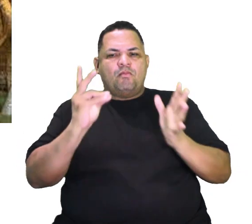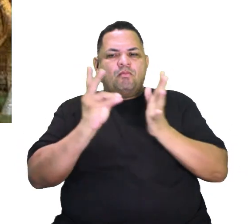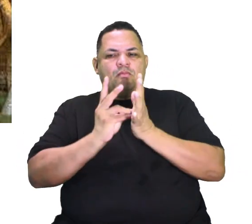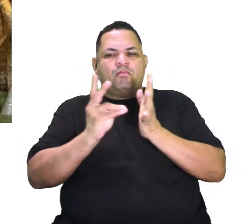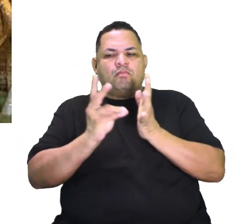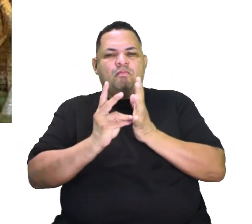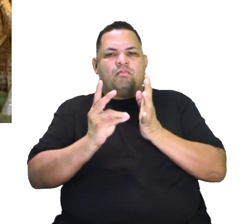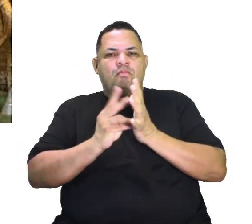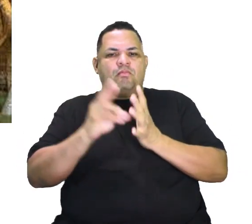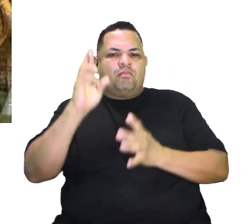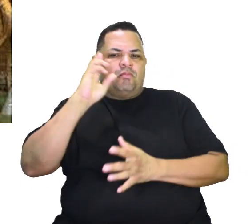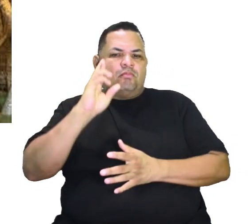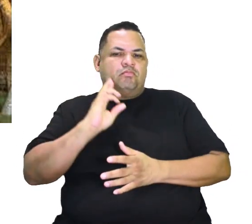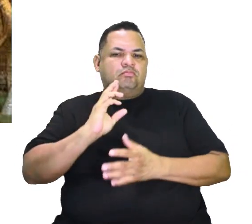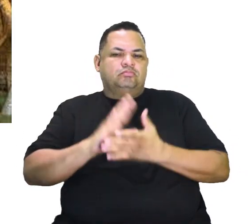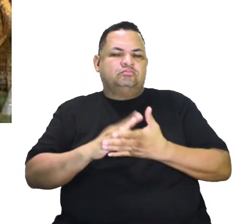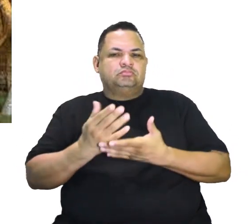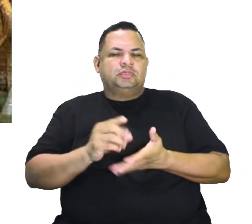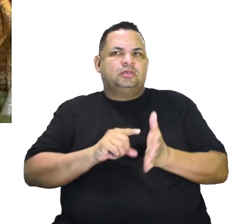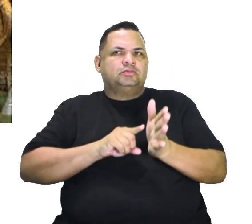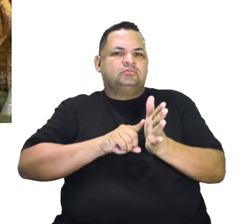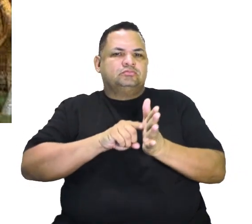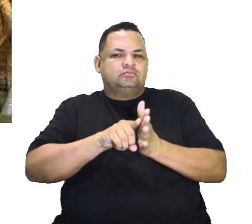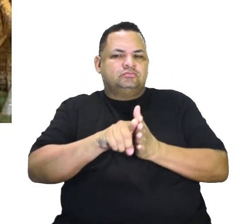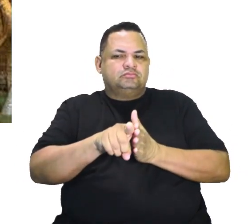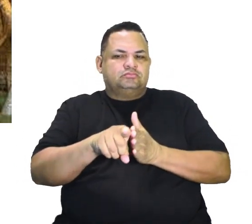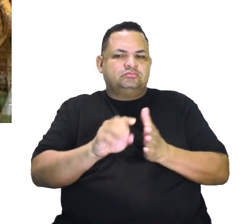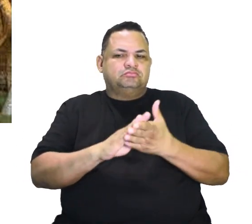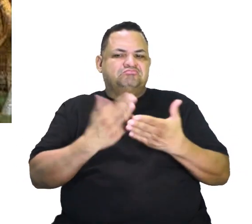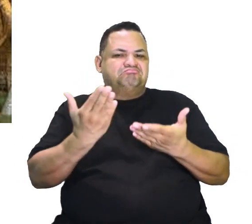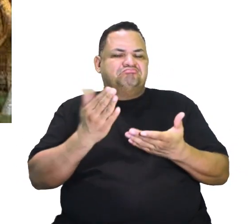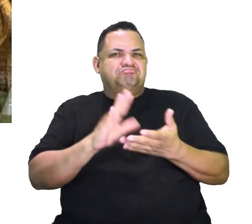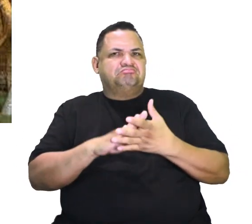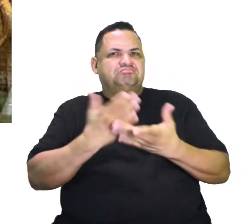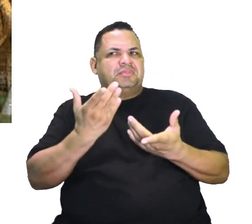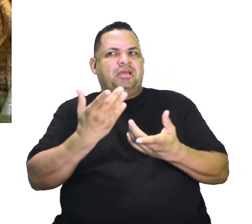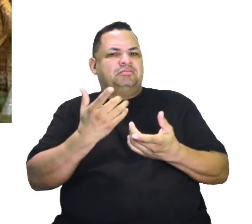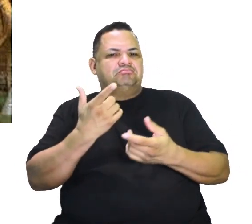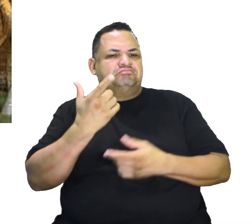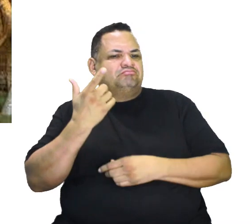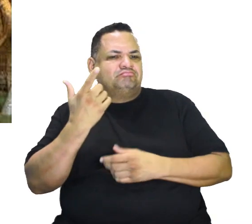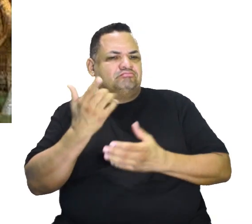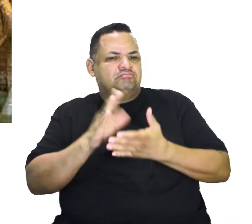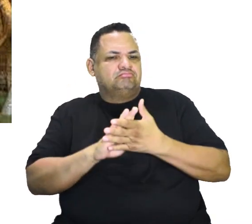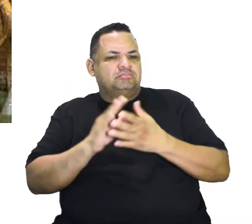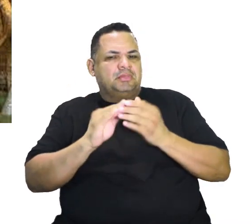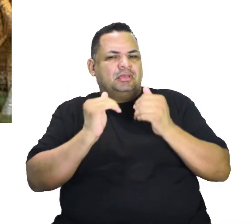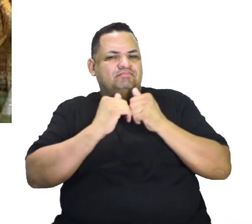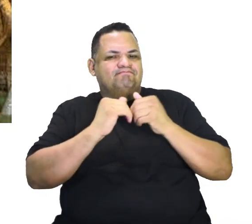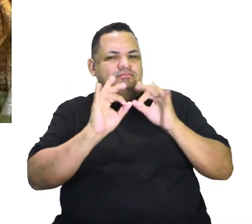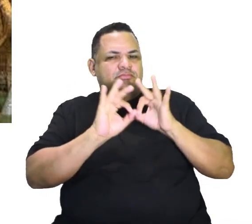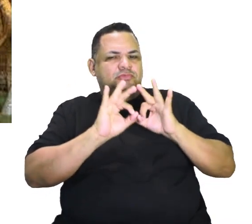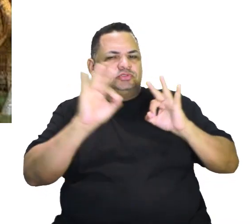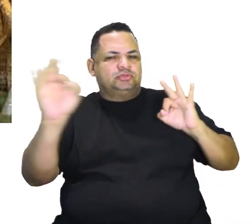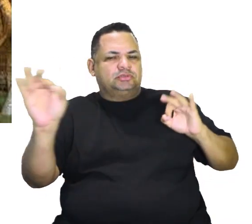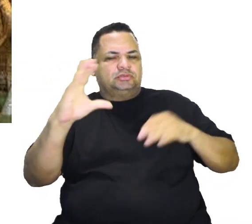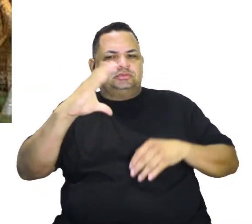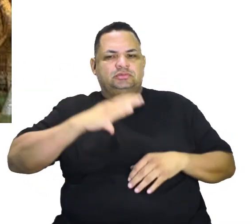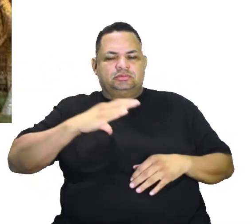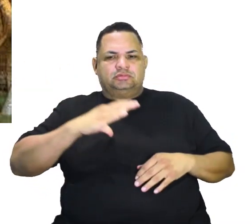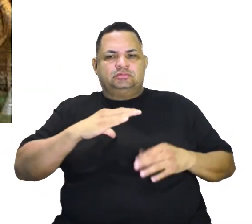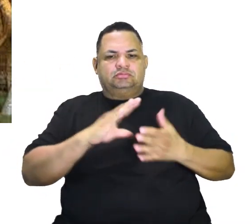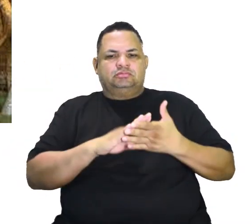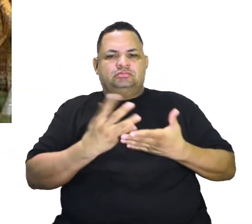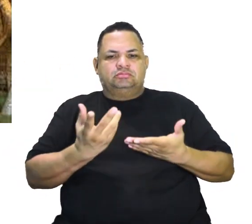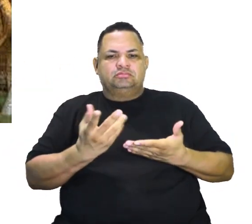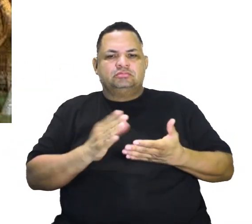Rondônia. Eu estive em Cacoal procurando esse museu, não consegui chegar porque ele é um pouco afastado da cidade, Então,